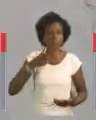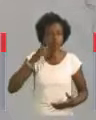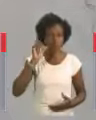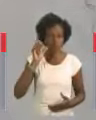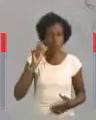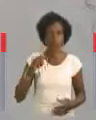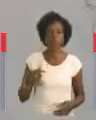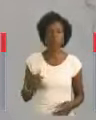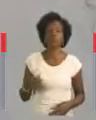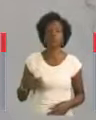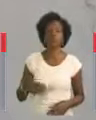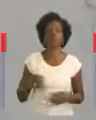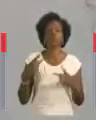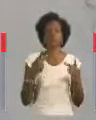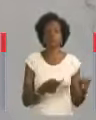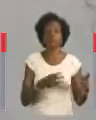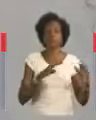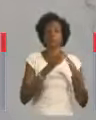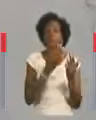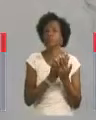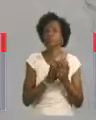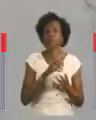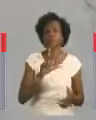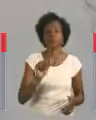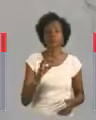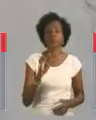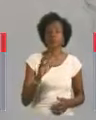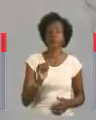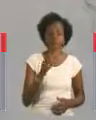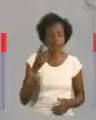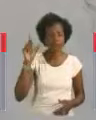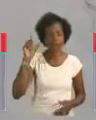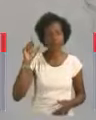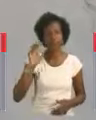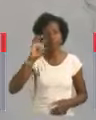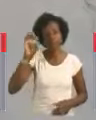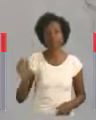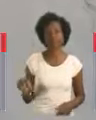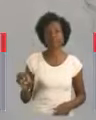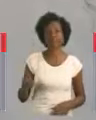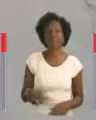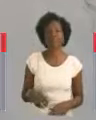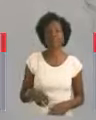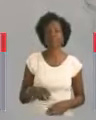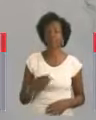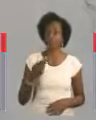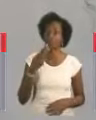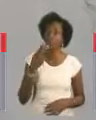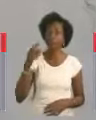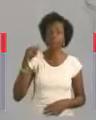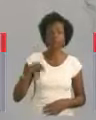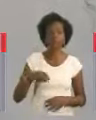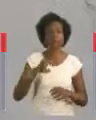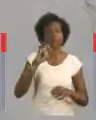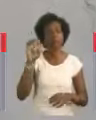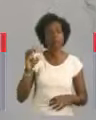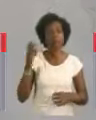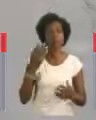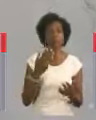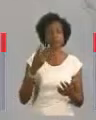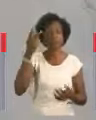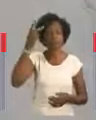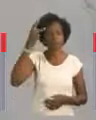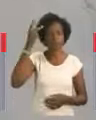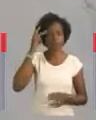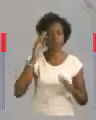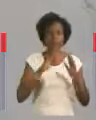ontem em mais uma escola de lata da rede estadual Eu sempre tenho denunciado aqui que o estado de São Paulo tem mais de 100 escolas